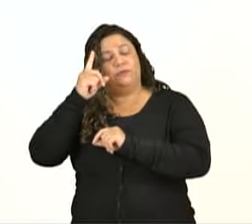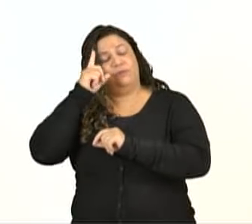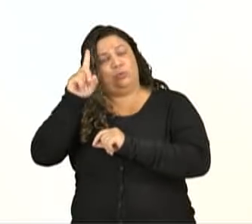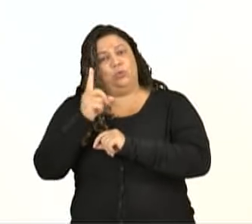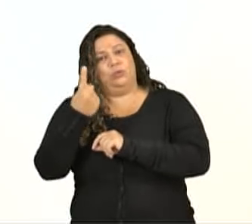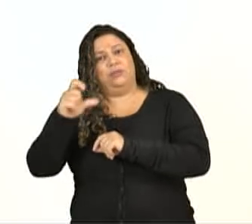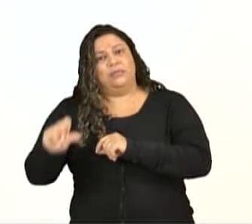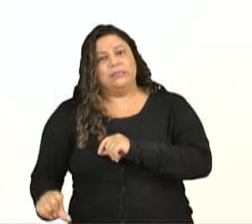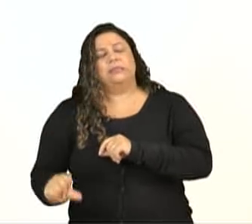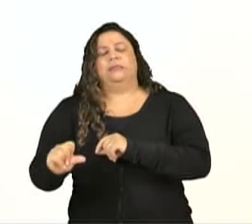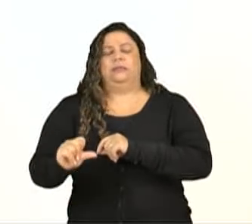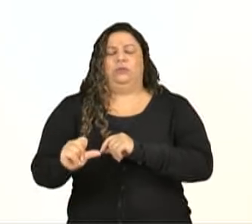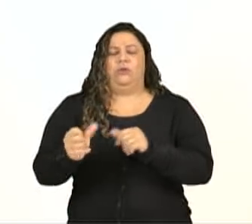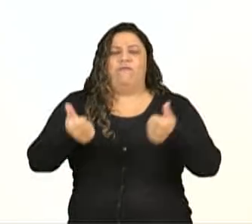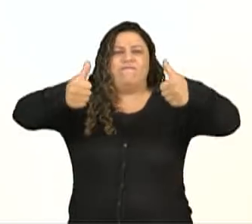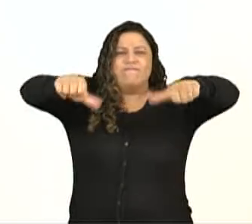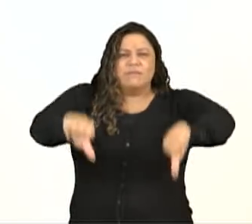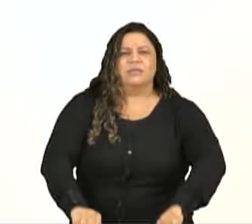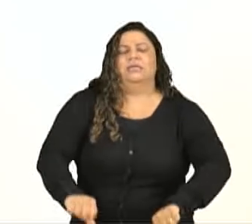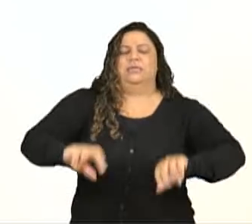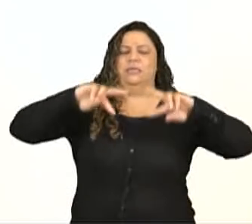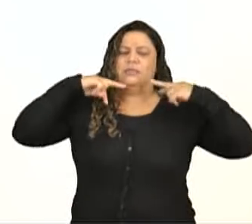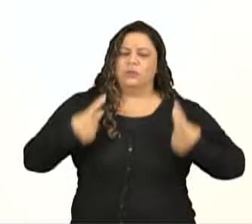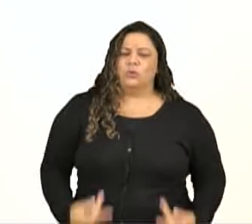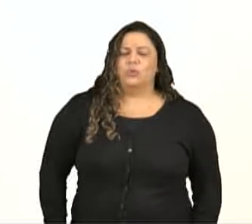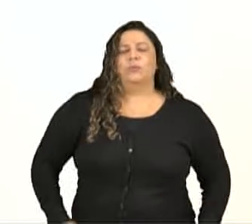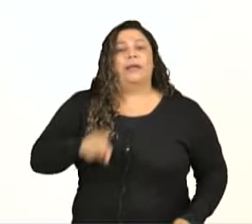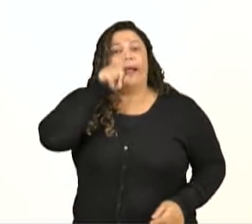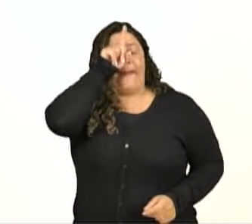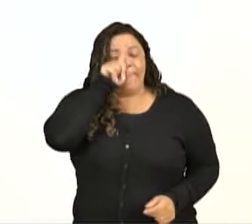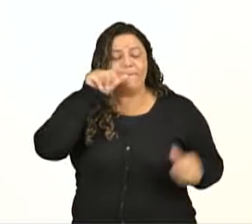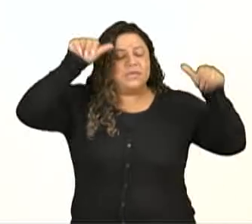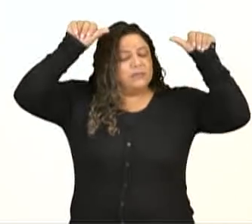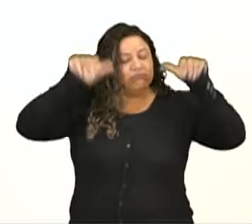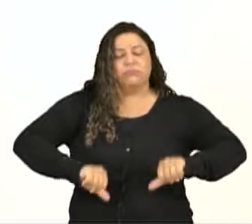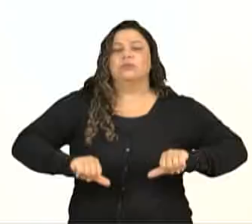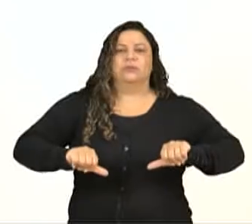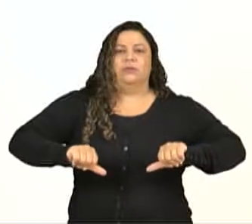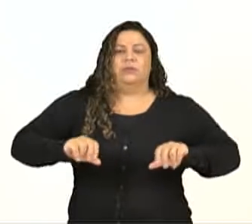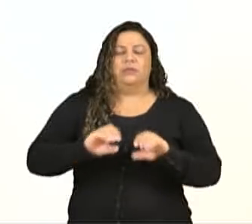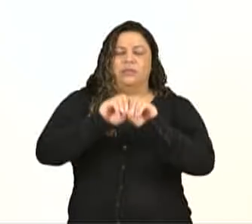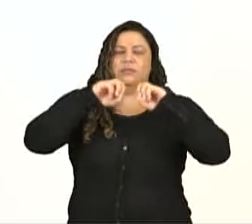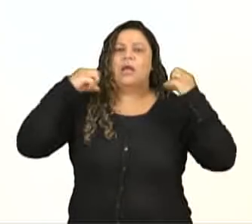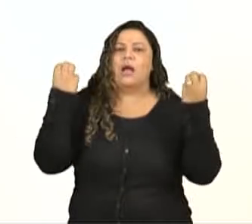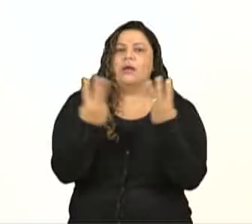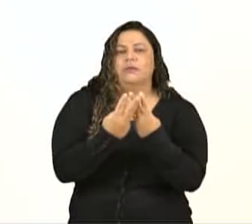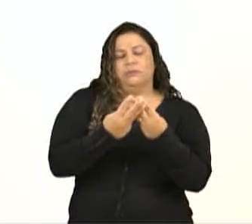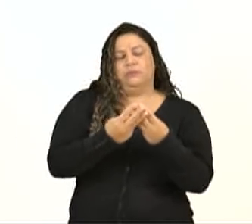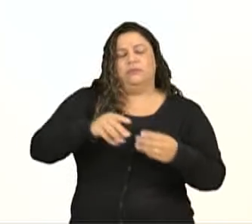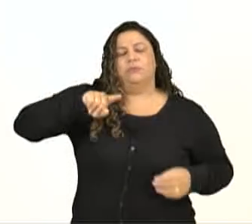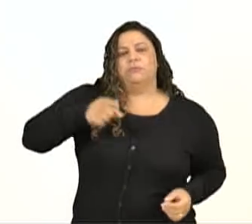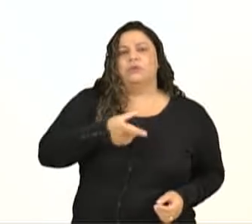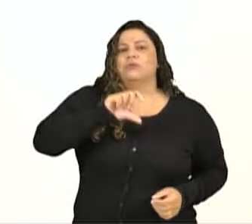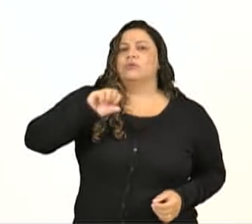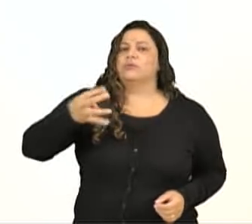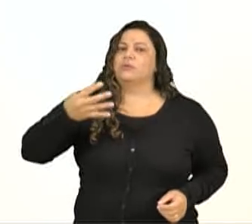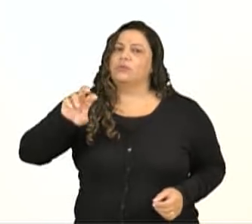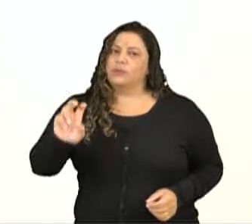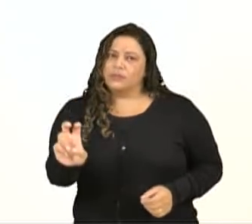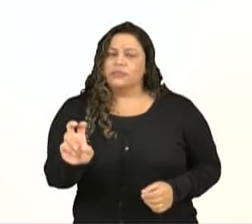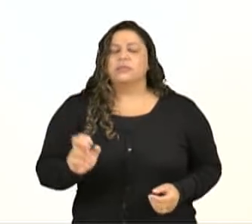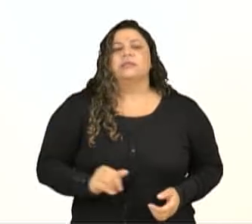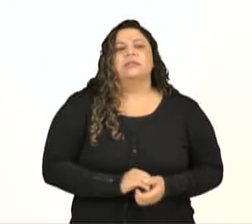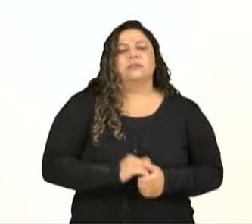crise humanitária a mais grave desde a fundação da ONU, em 1945. Então, tópicos